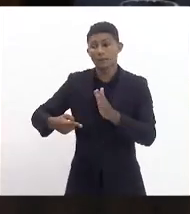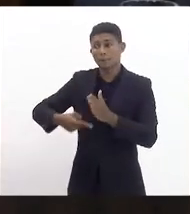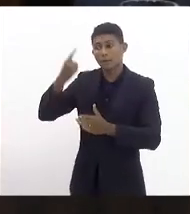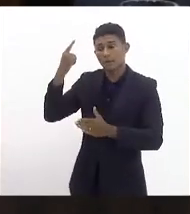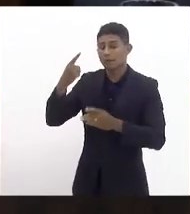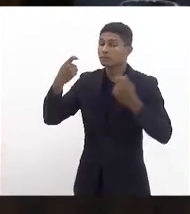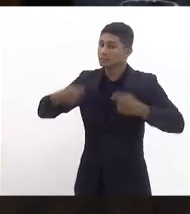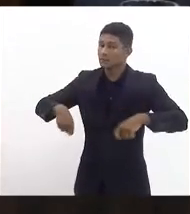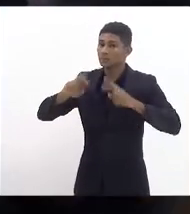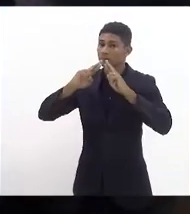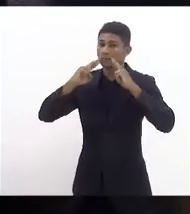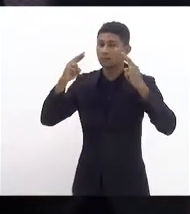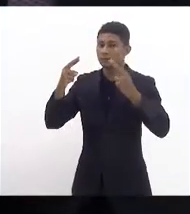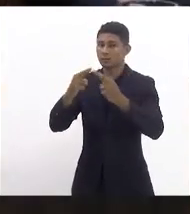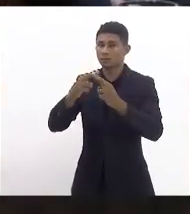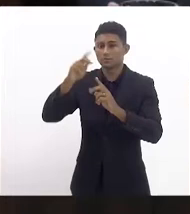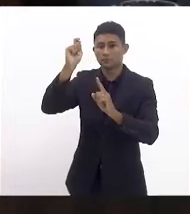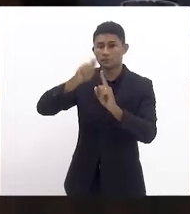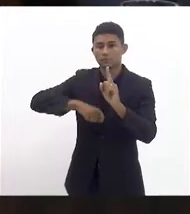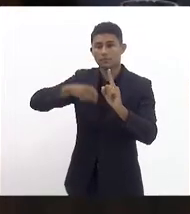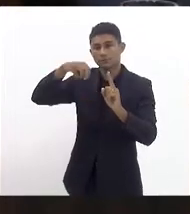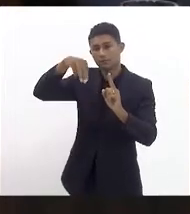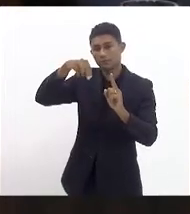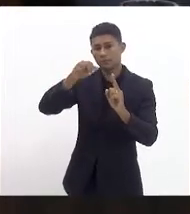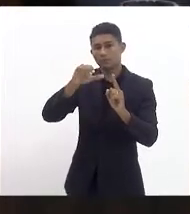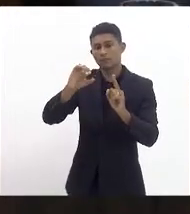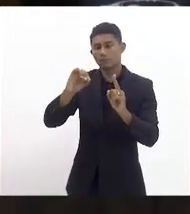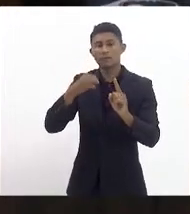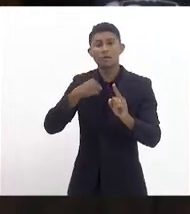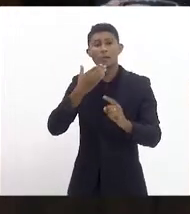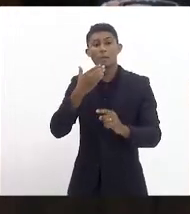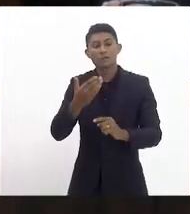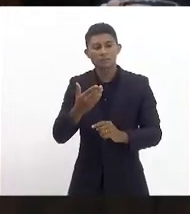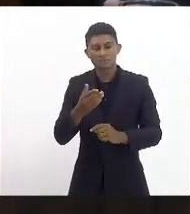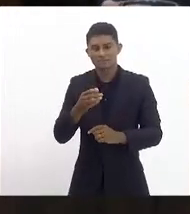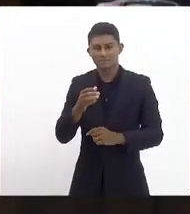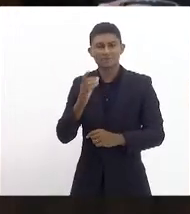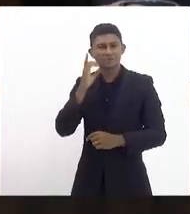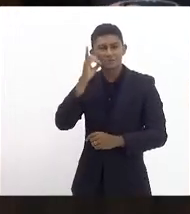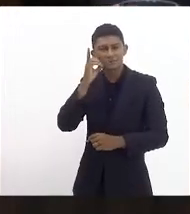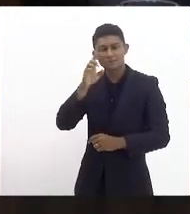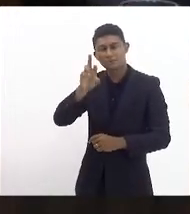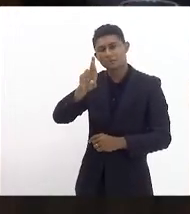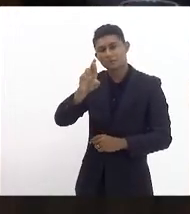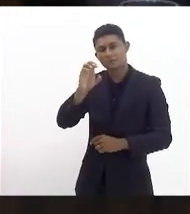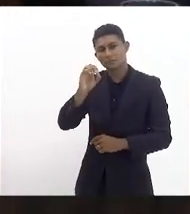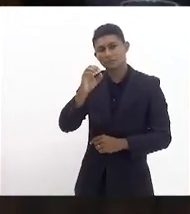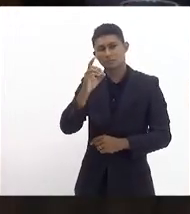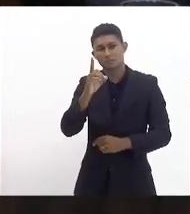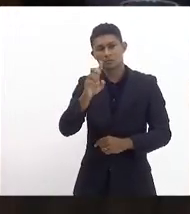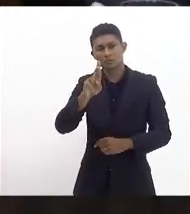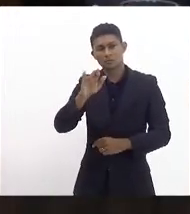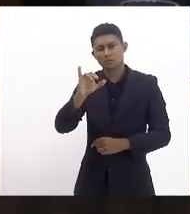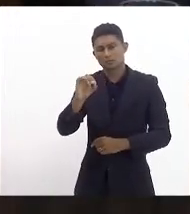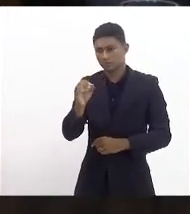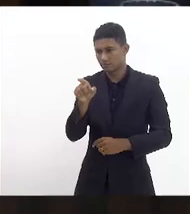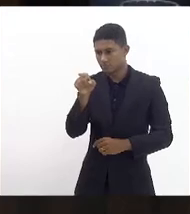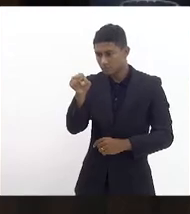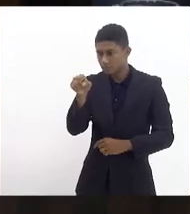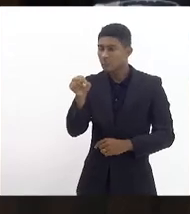maio. O cronograma. Peço só que é o presidente da Comissão de Servidores Públicos, deputado Rodrigo Amorim, que Vossa Excelência possa